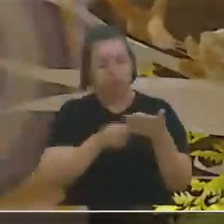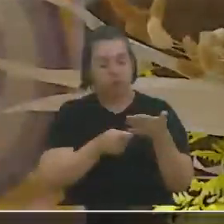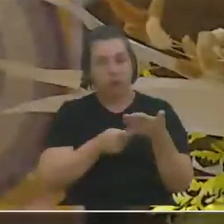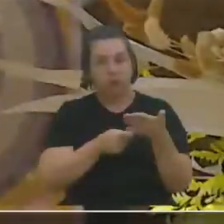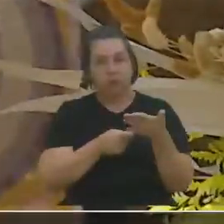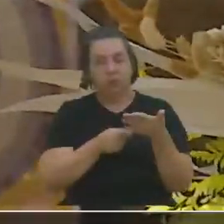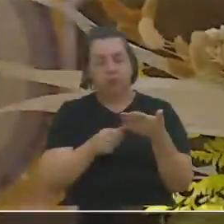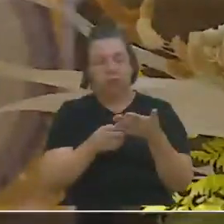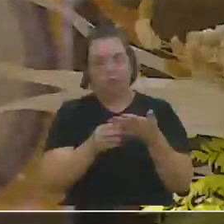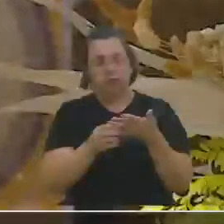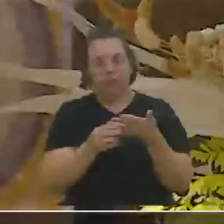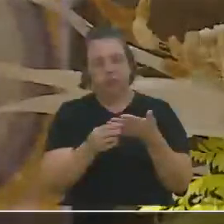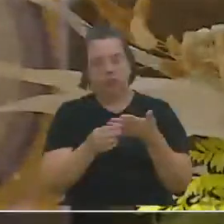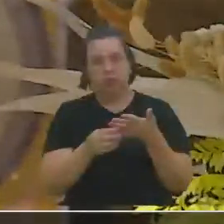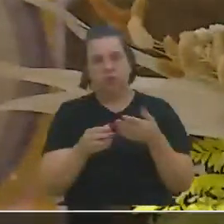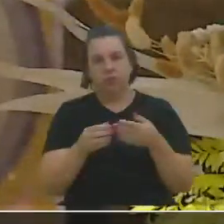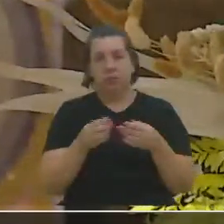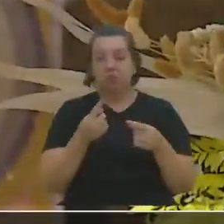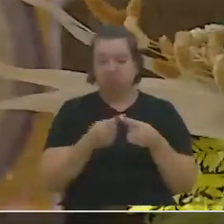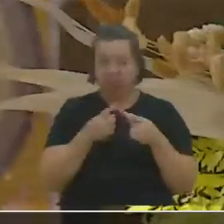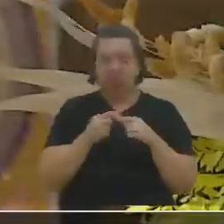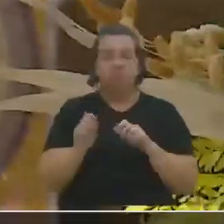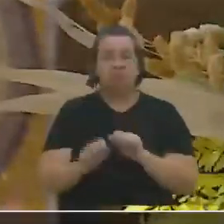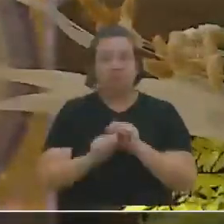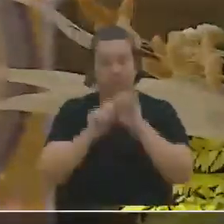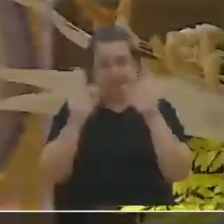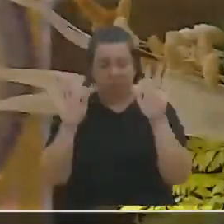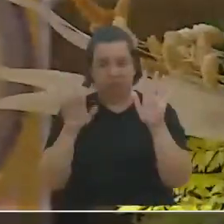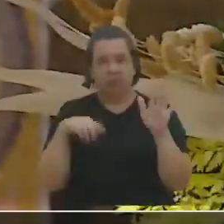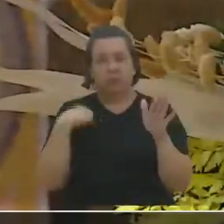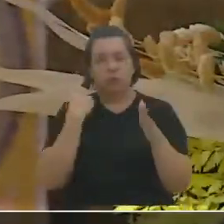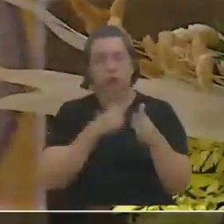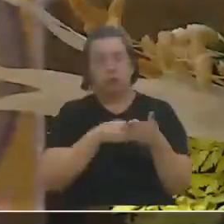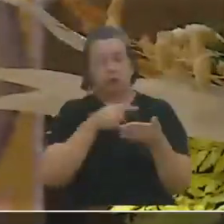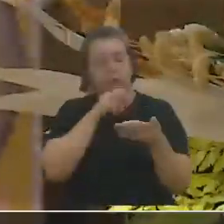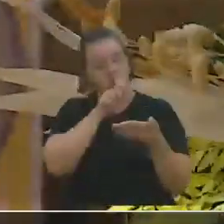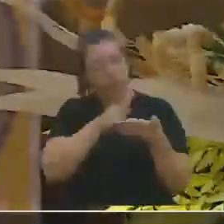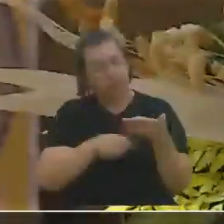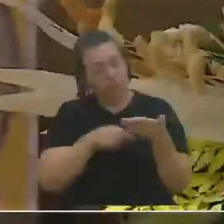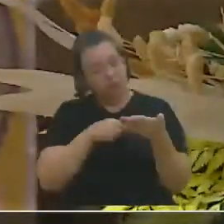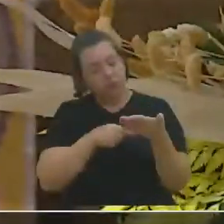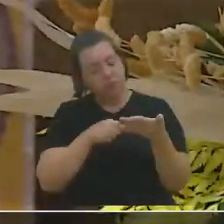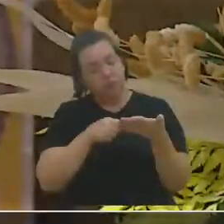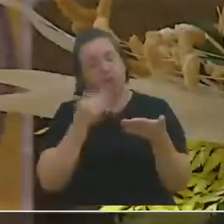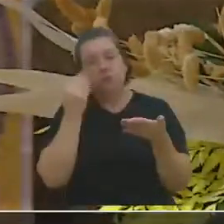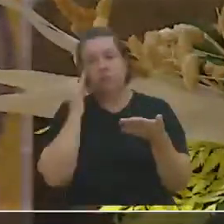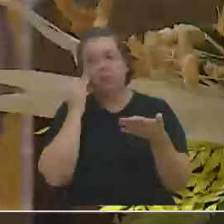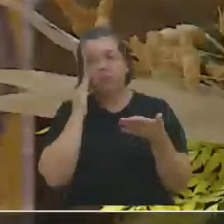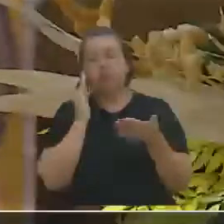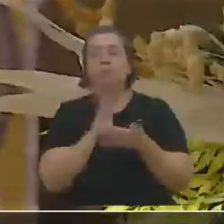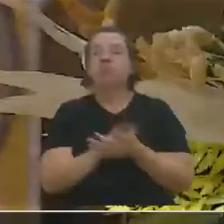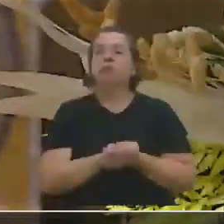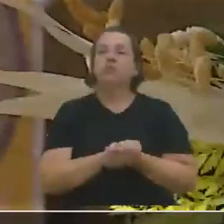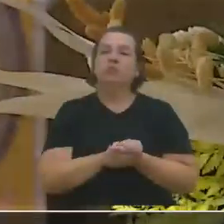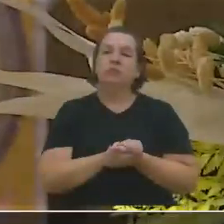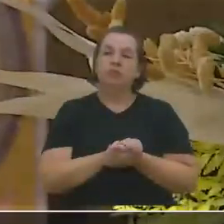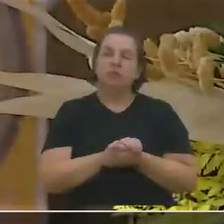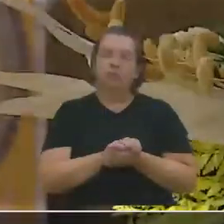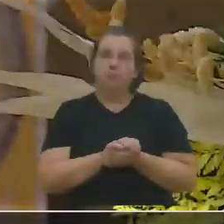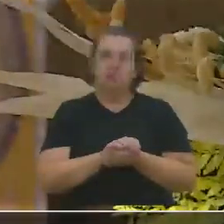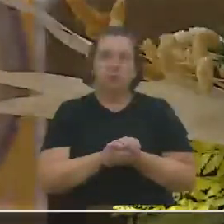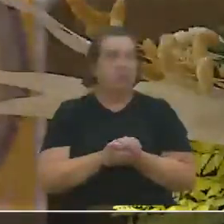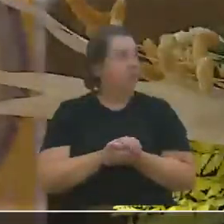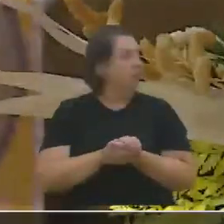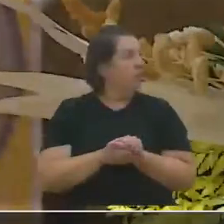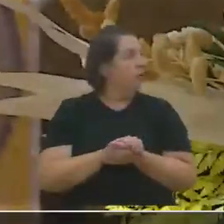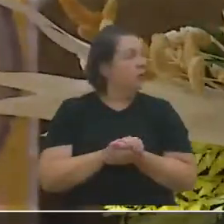para nós claramente, para que nós então possamos entender